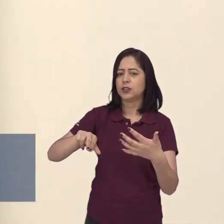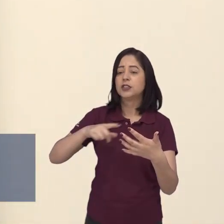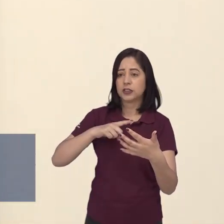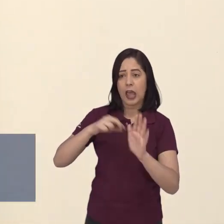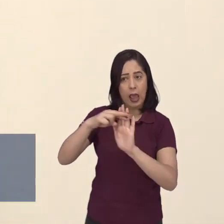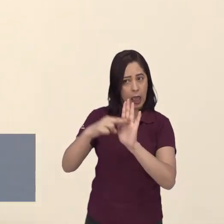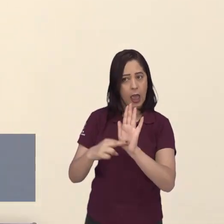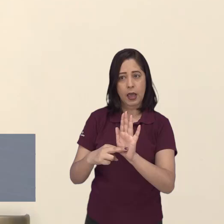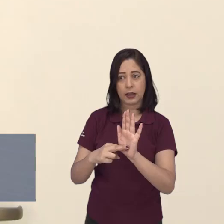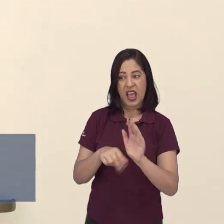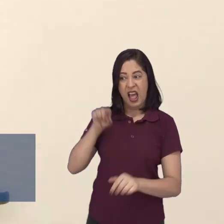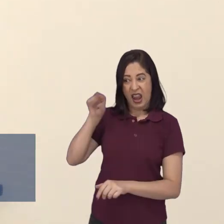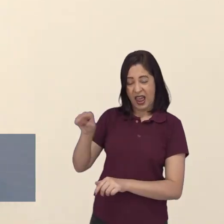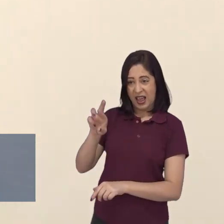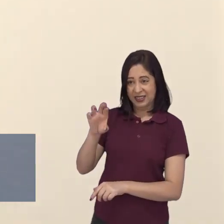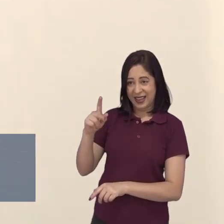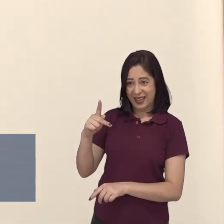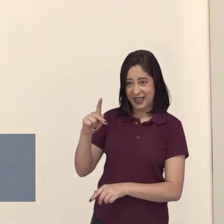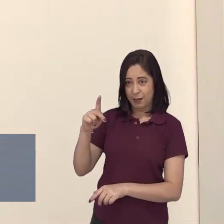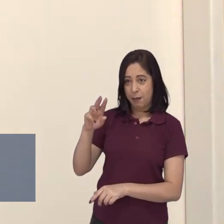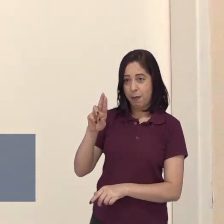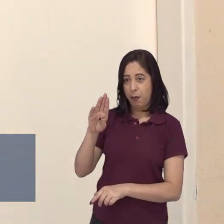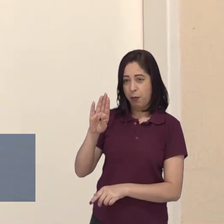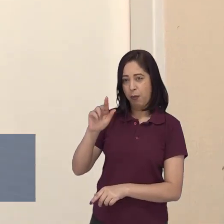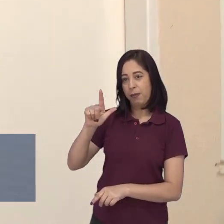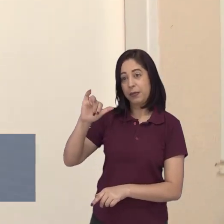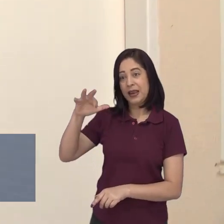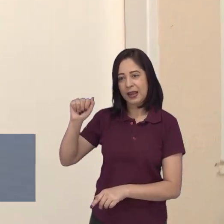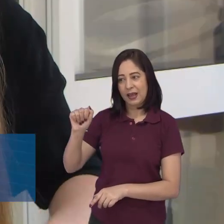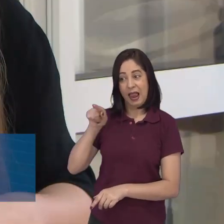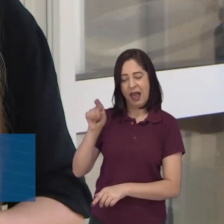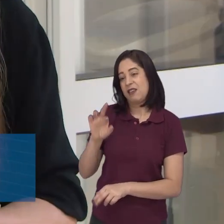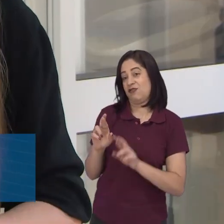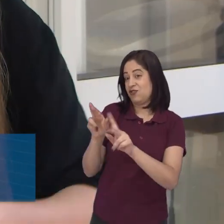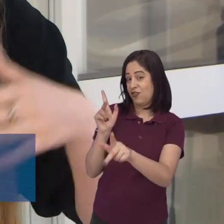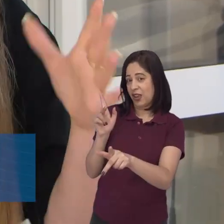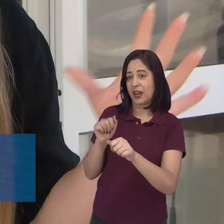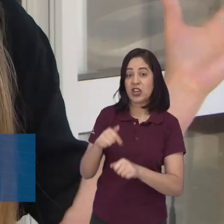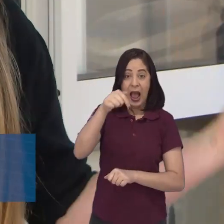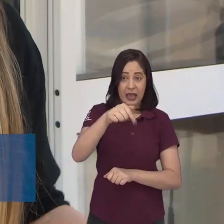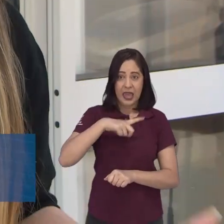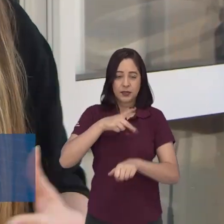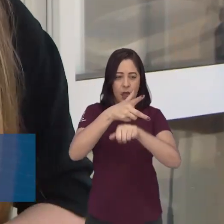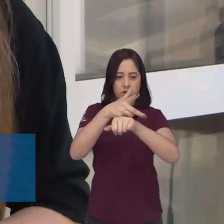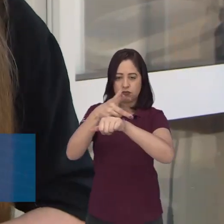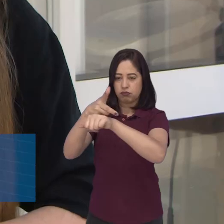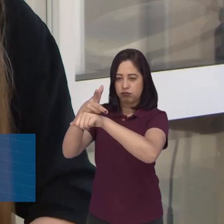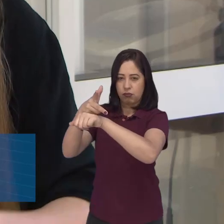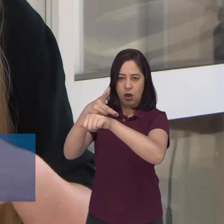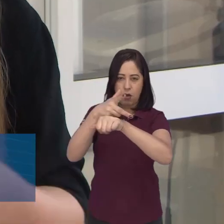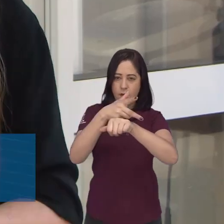realmente tem todas essas regras, que numa república a gente sabe que é um pouquinho diferente. Então, a gente tem câmeras nas áreas